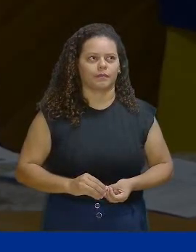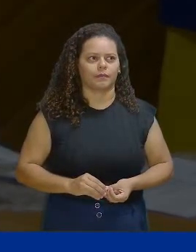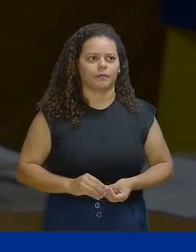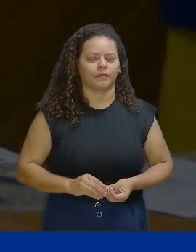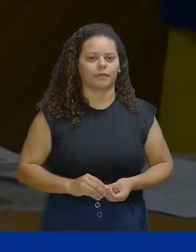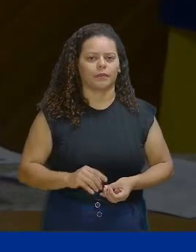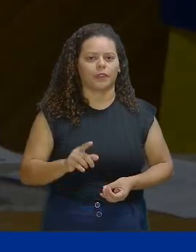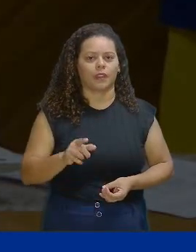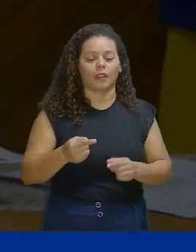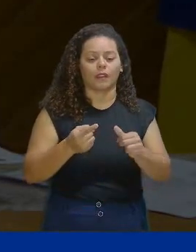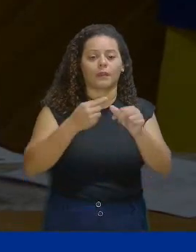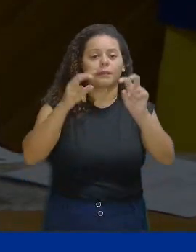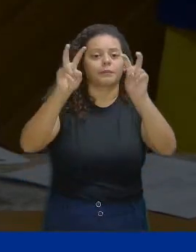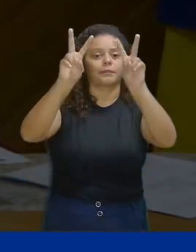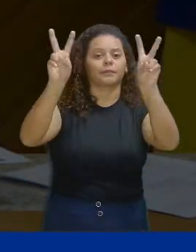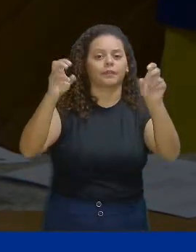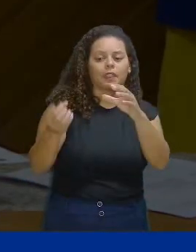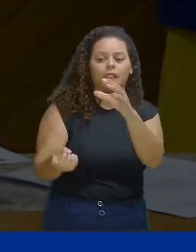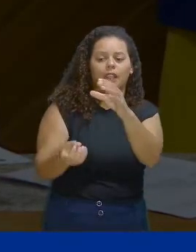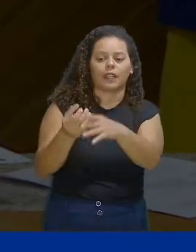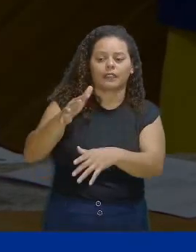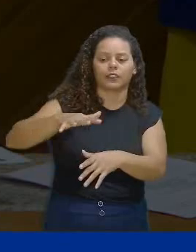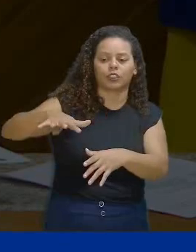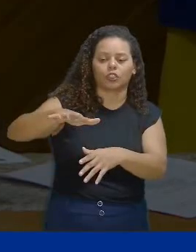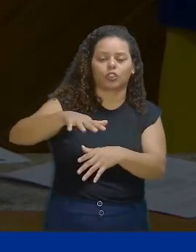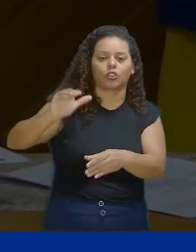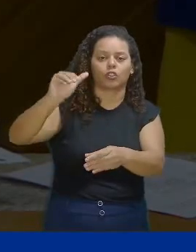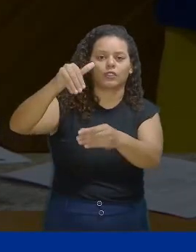criação da zona eleitoral. O processo é